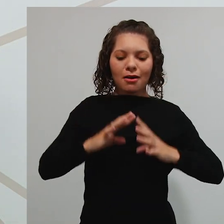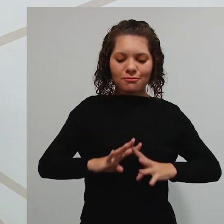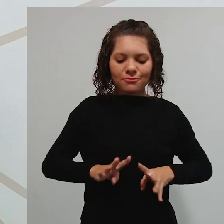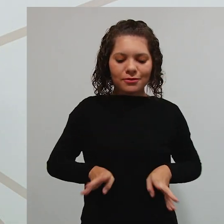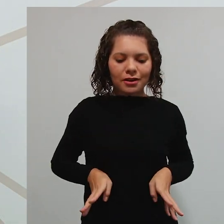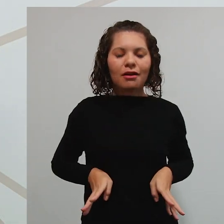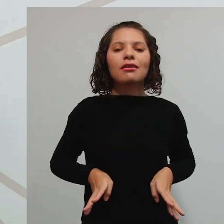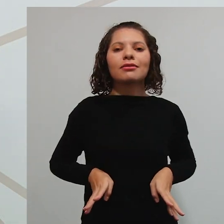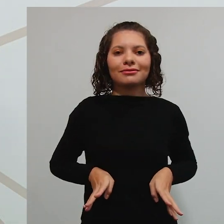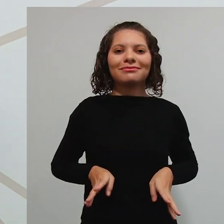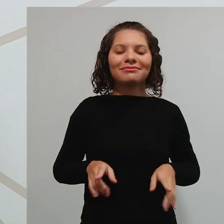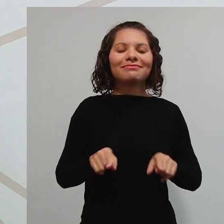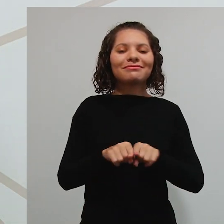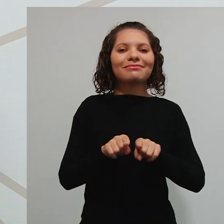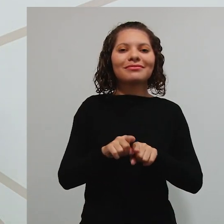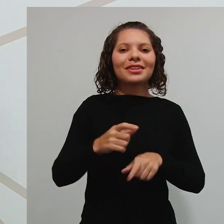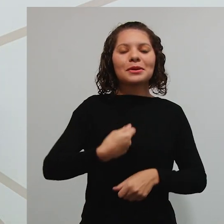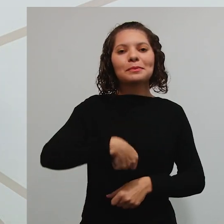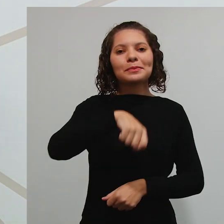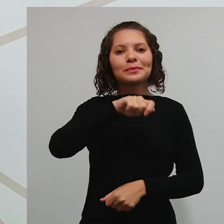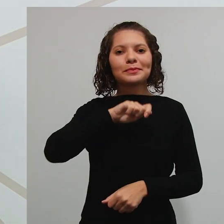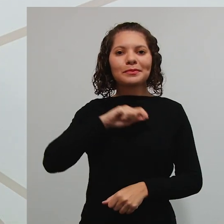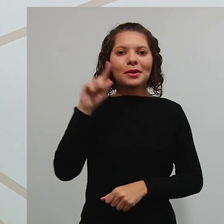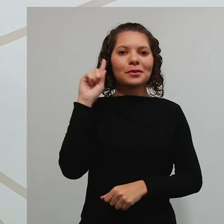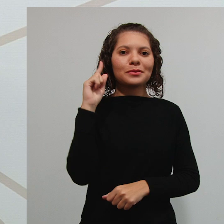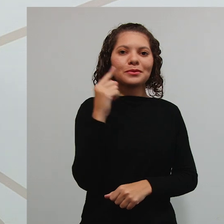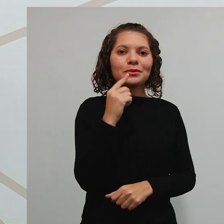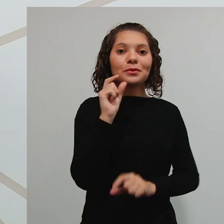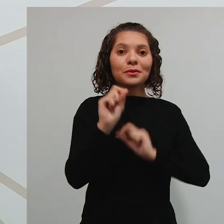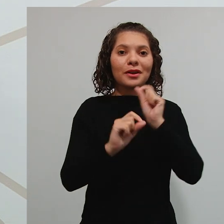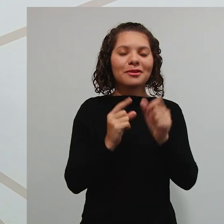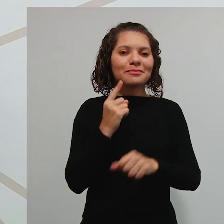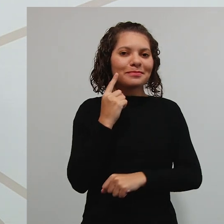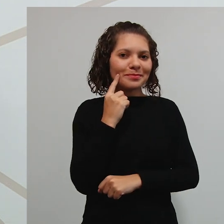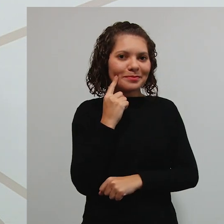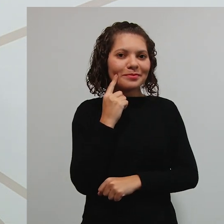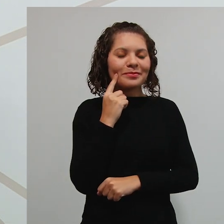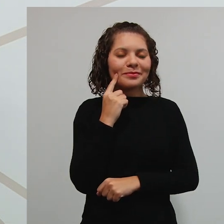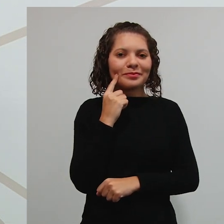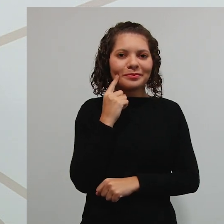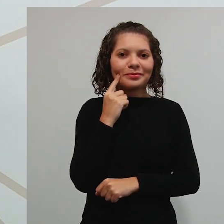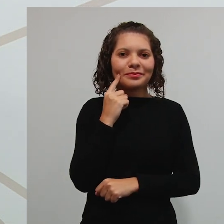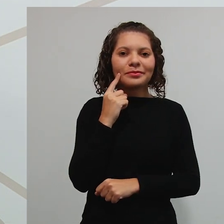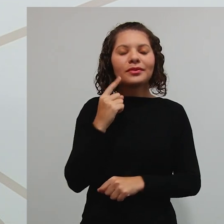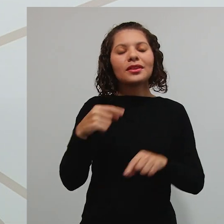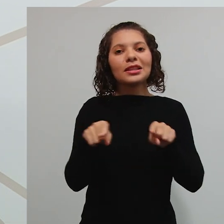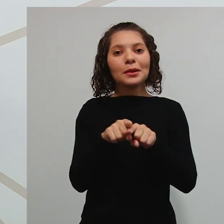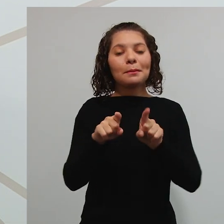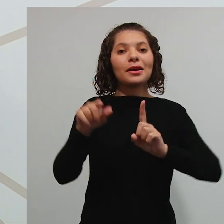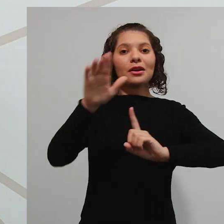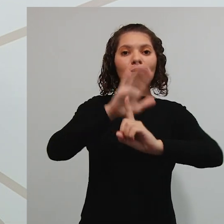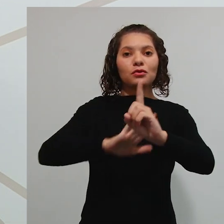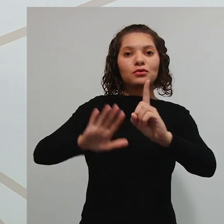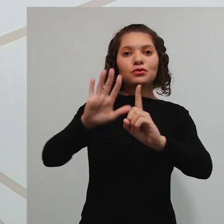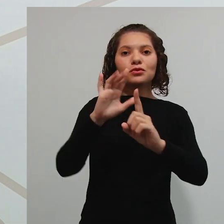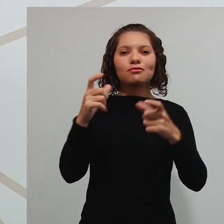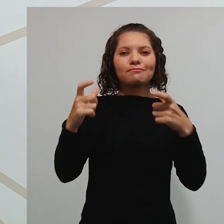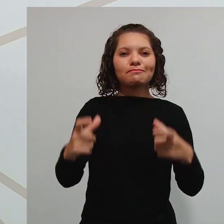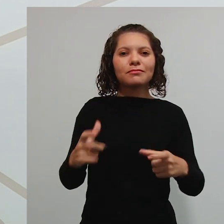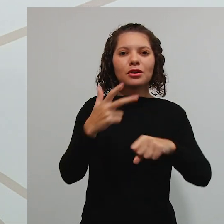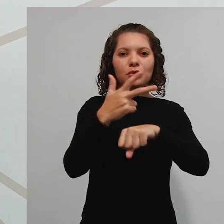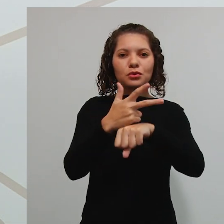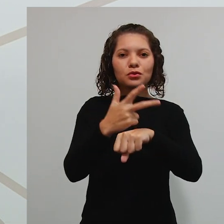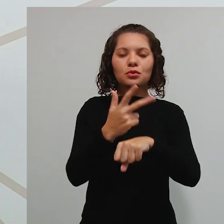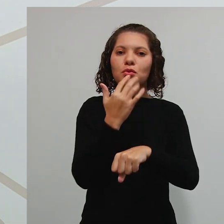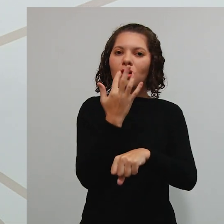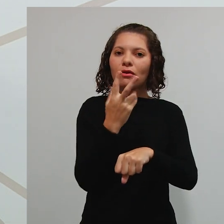sou chique, bem. E o meu sinal para a comunidade Libras é Anabela. Ao fundo está a plotagem dos estúdios